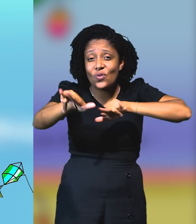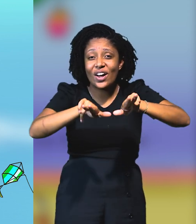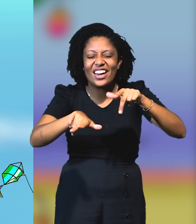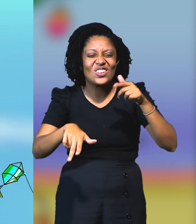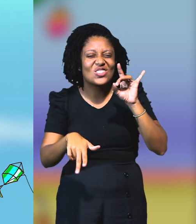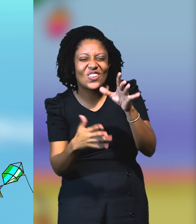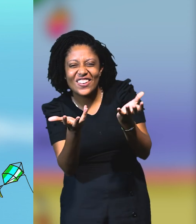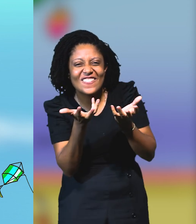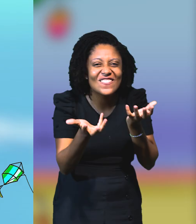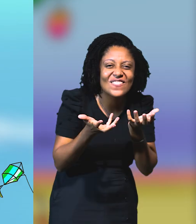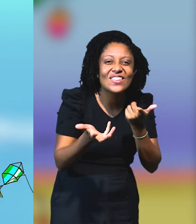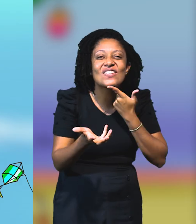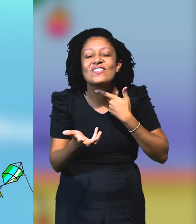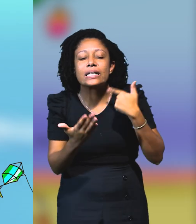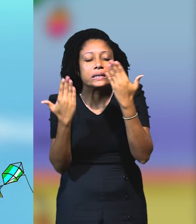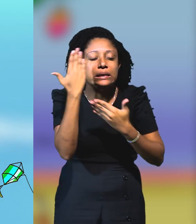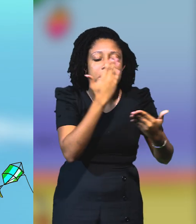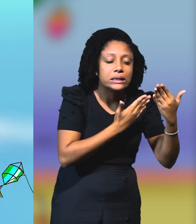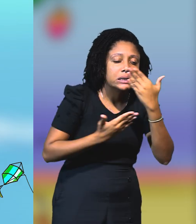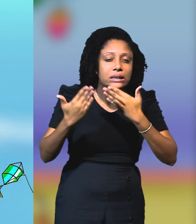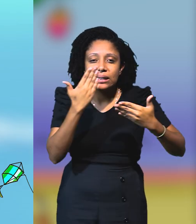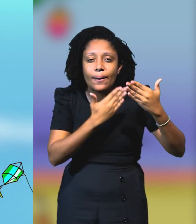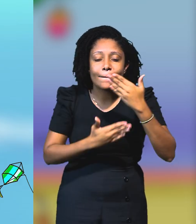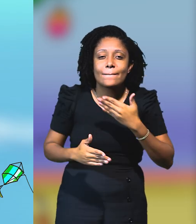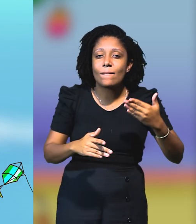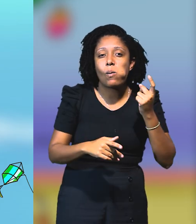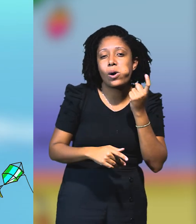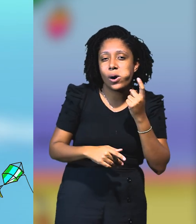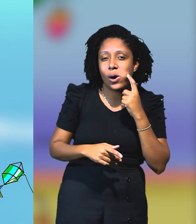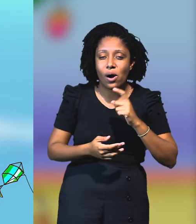queria saber dos doces e das balas.